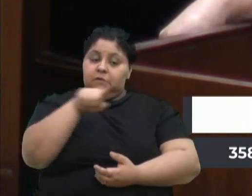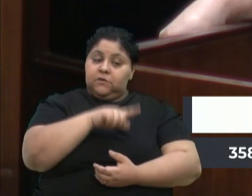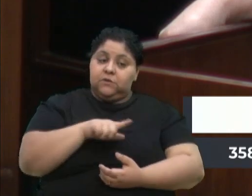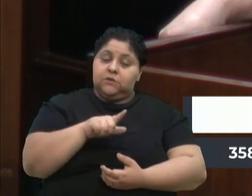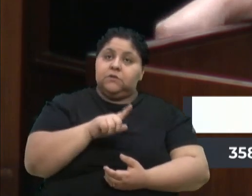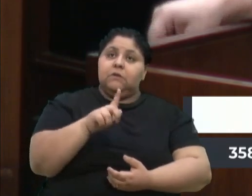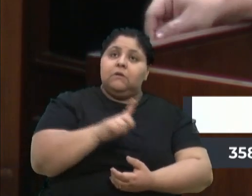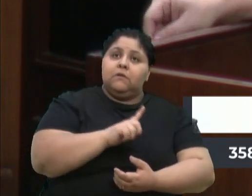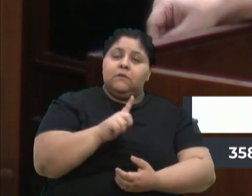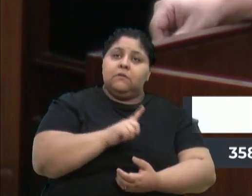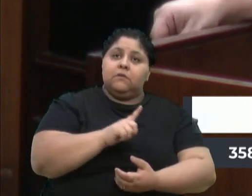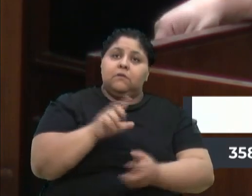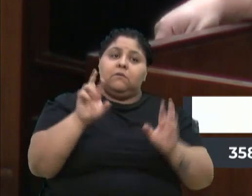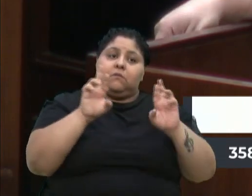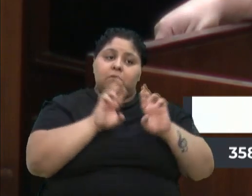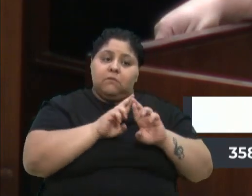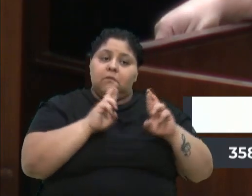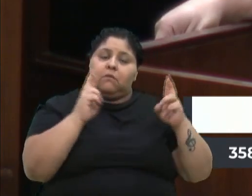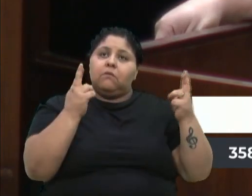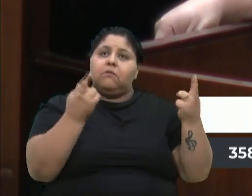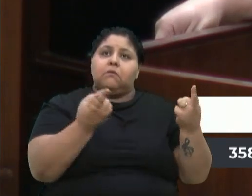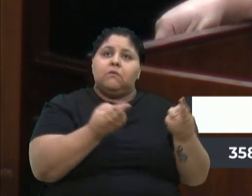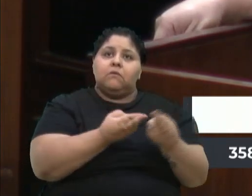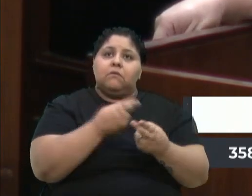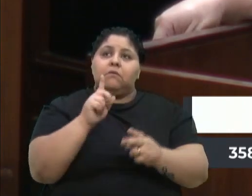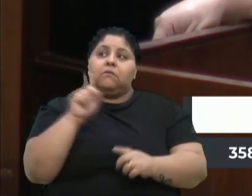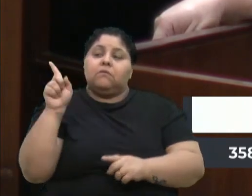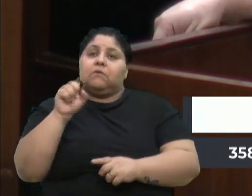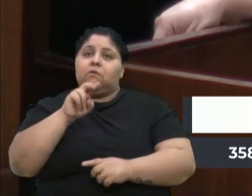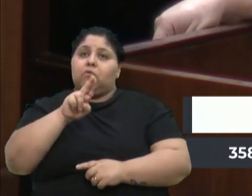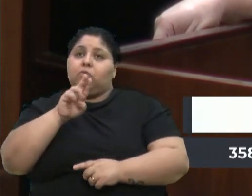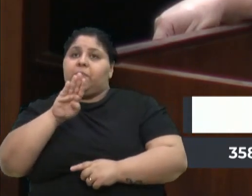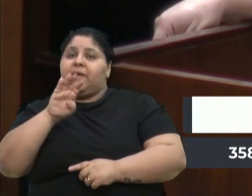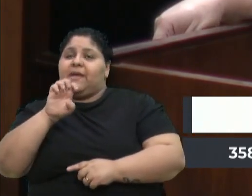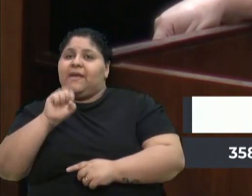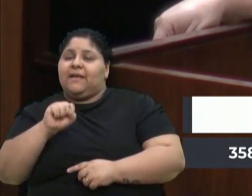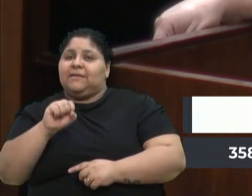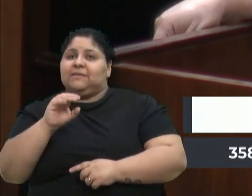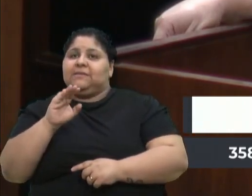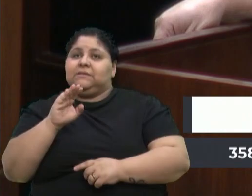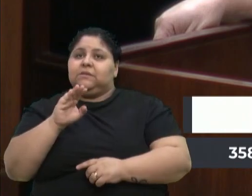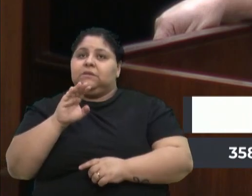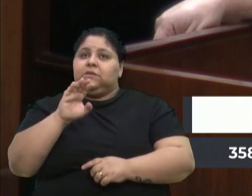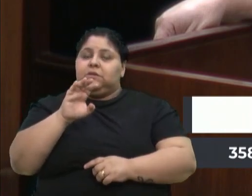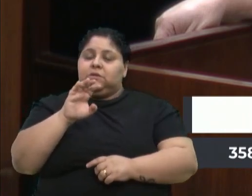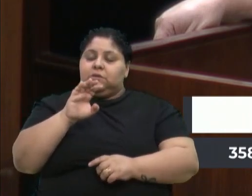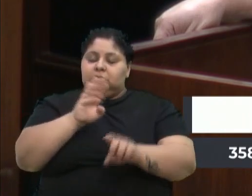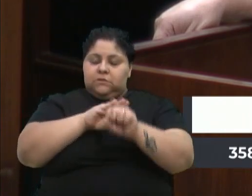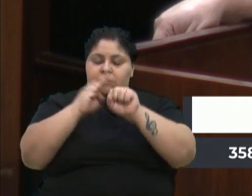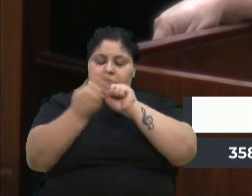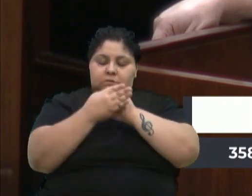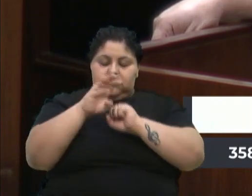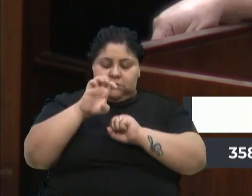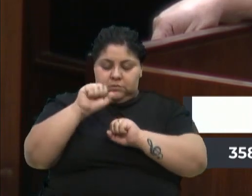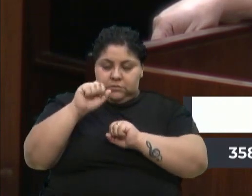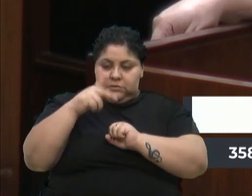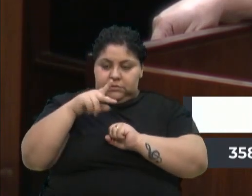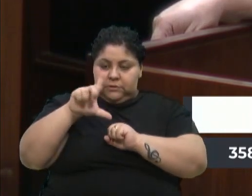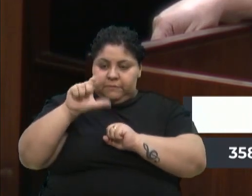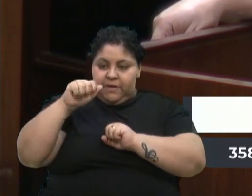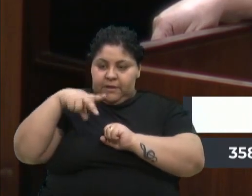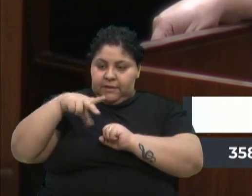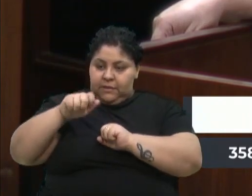ter uma reunião lá na UBS do Esplanada para nós tratarmos da transferência da UBS para um novo